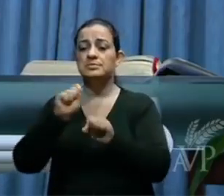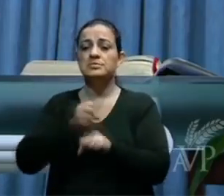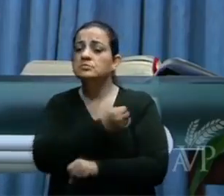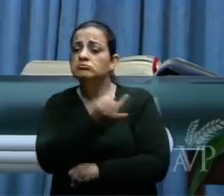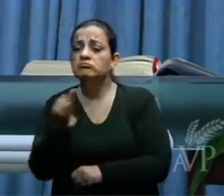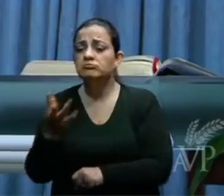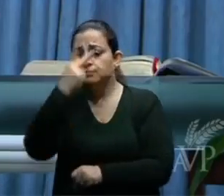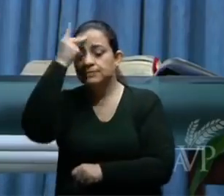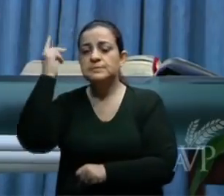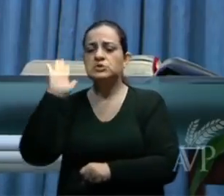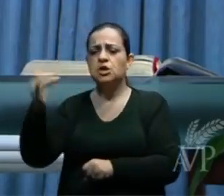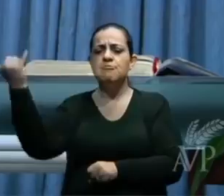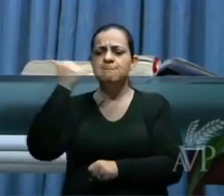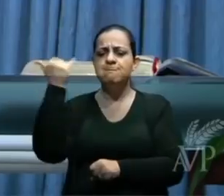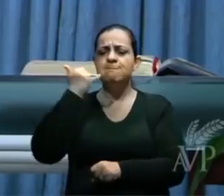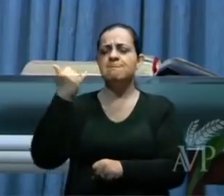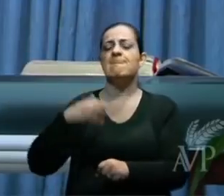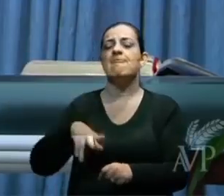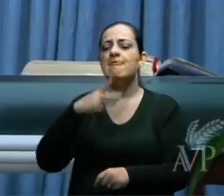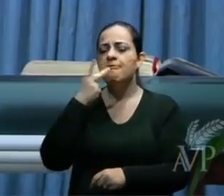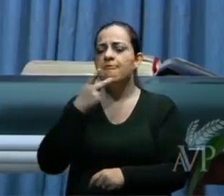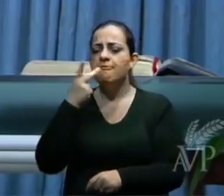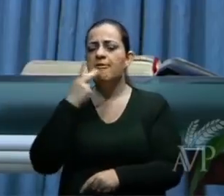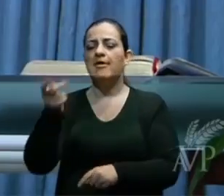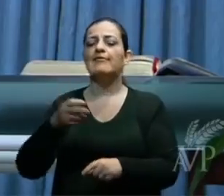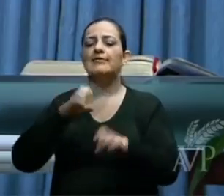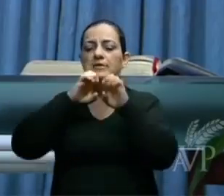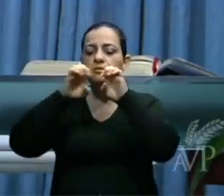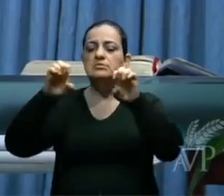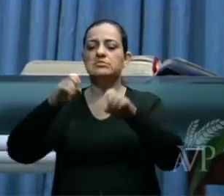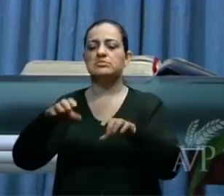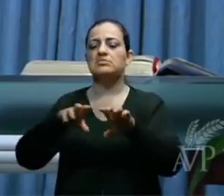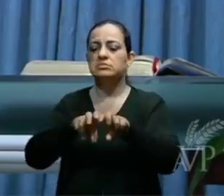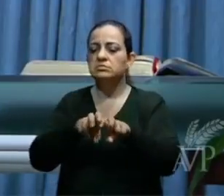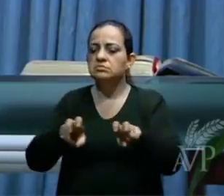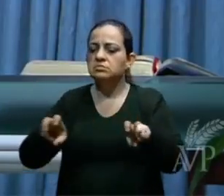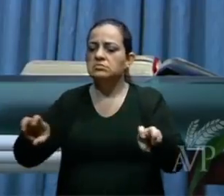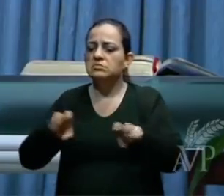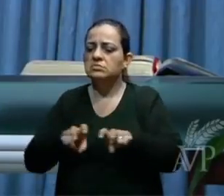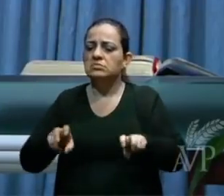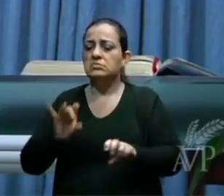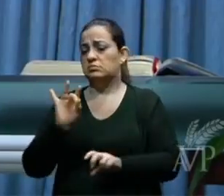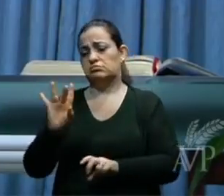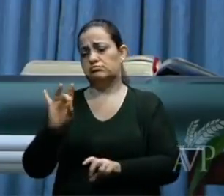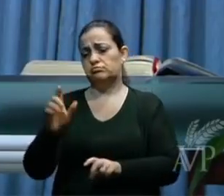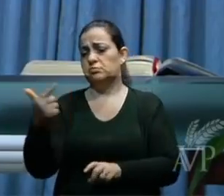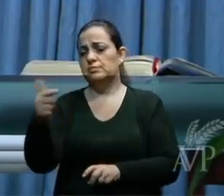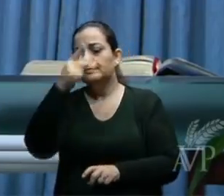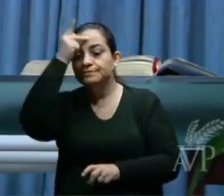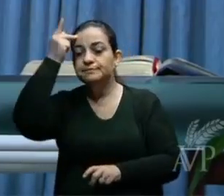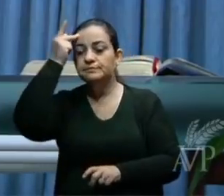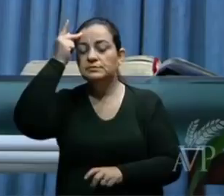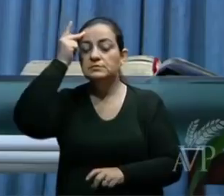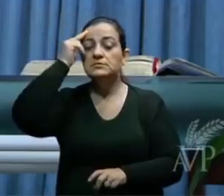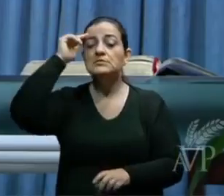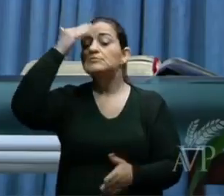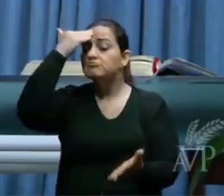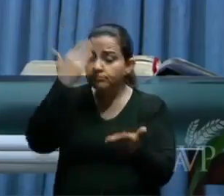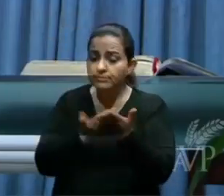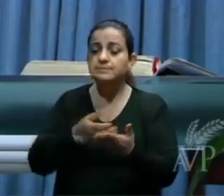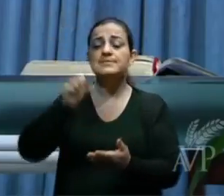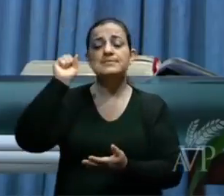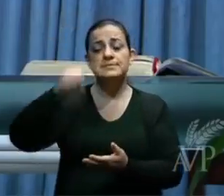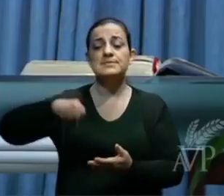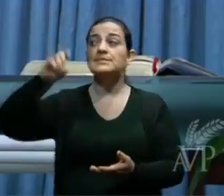pessoas já nos disse você vai pregar para os bancos prega o banco mas acontece que deus tem eleitos que